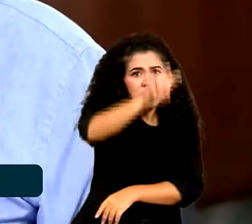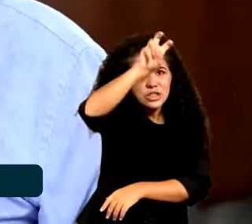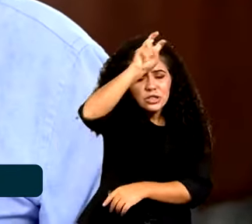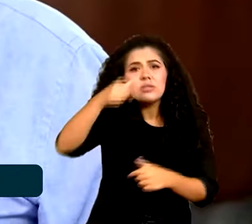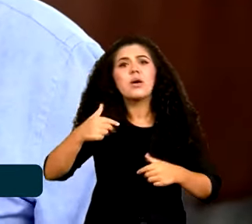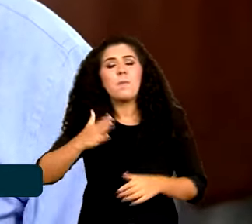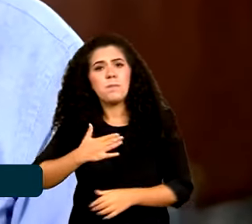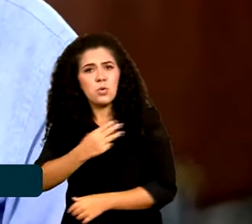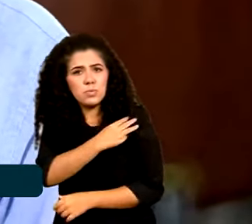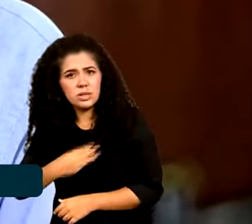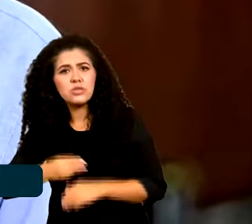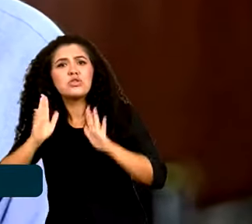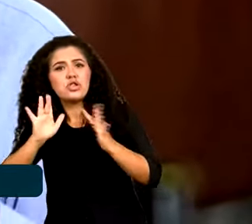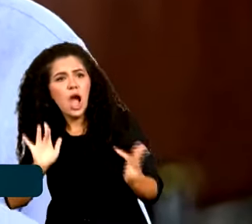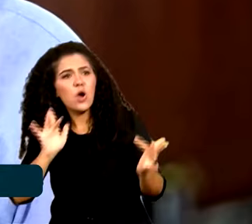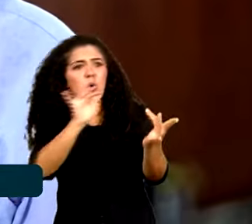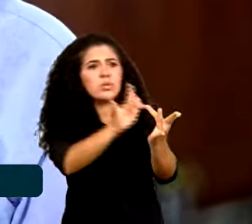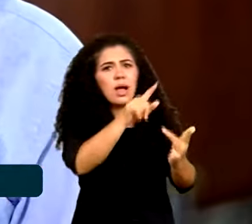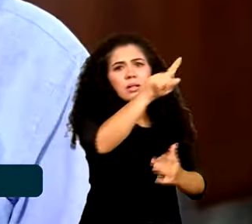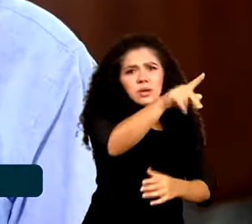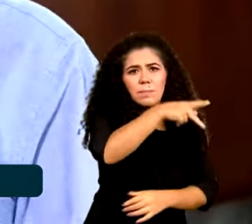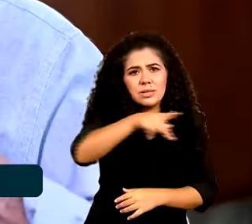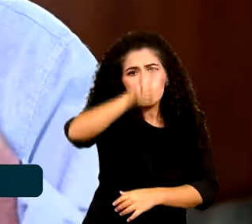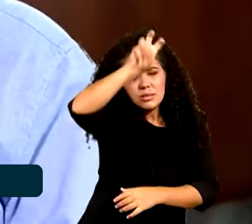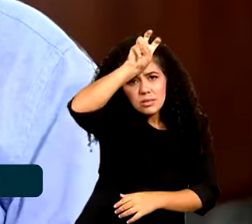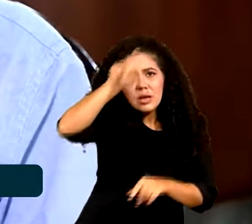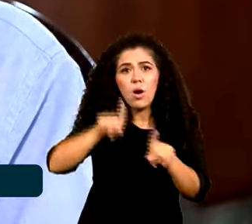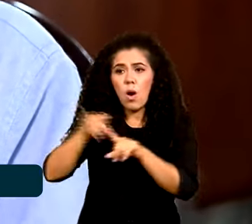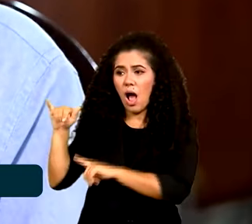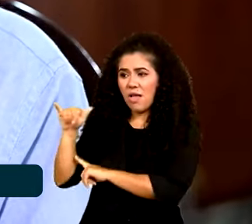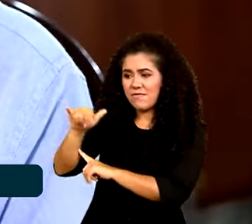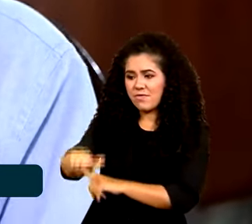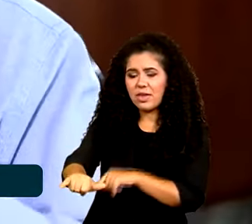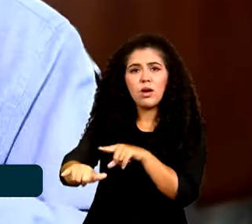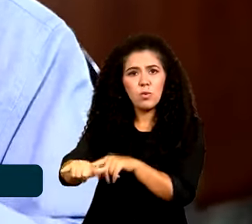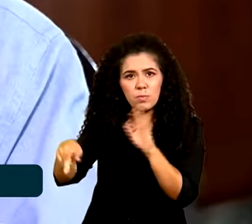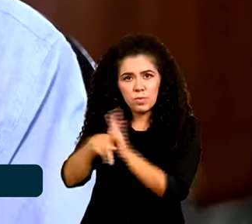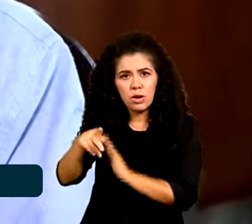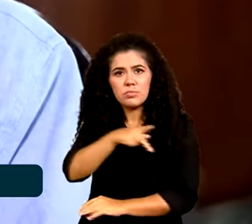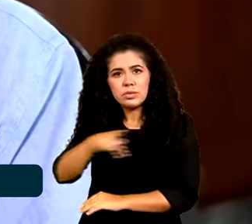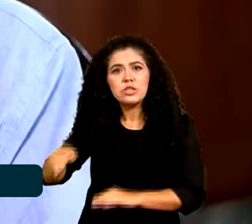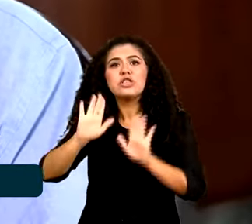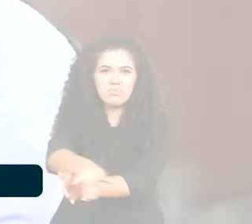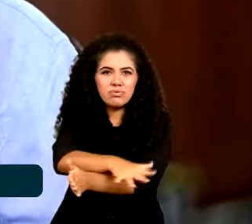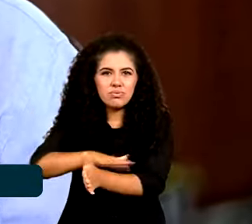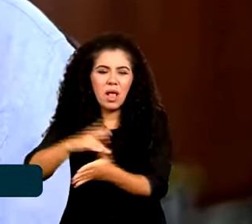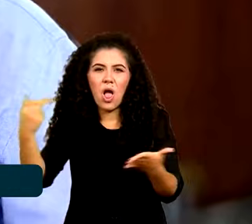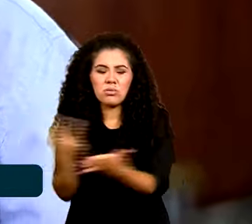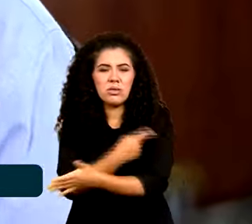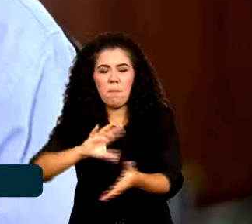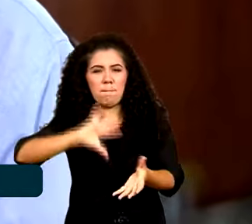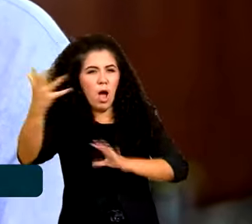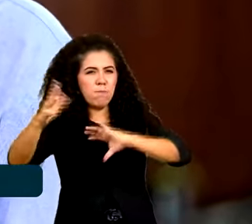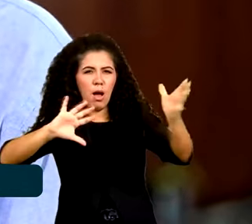relatório do exteriores ou seja o avião presidencial o menor está já no Cairo à espera dessa gente oito